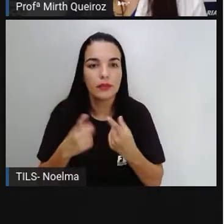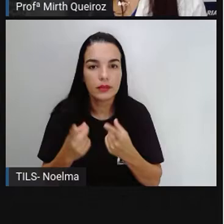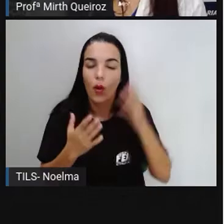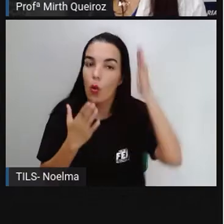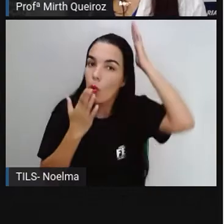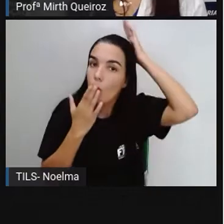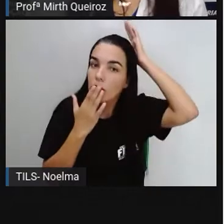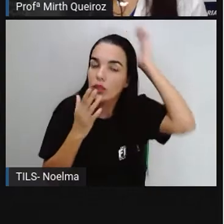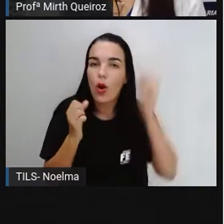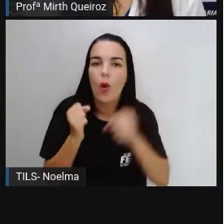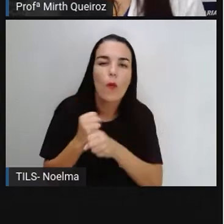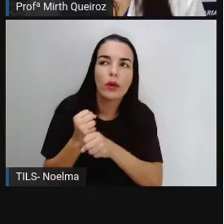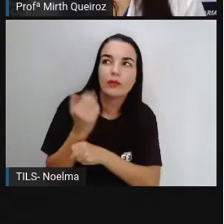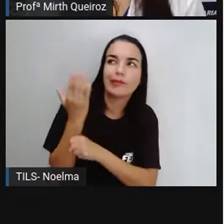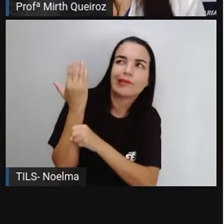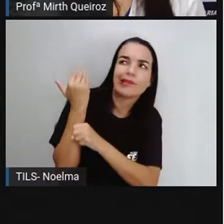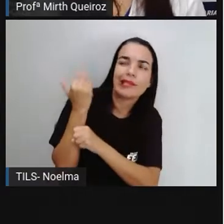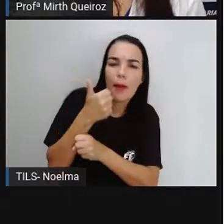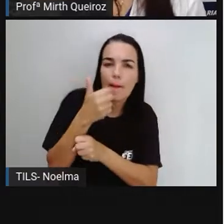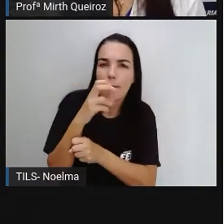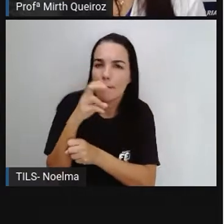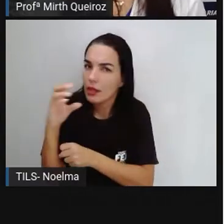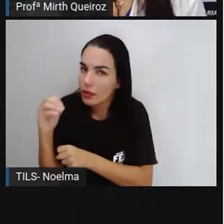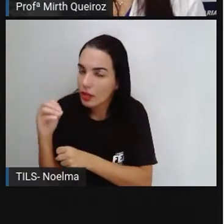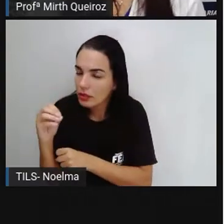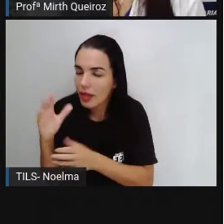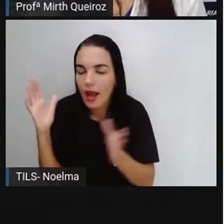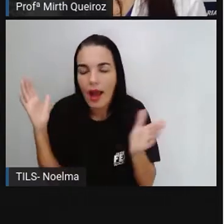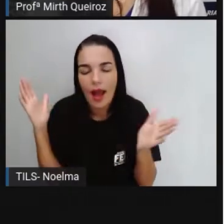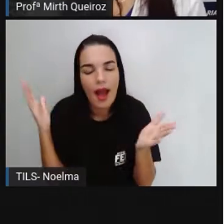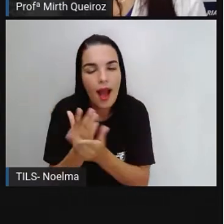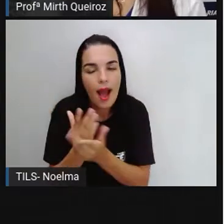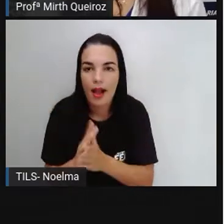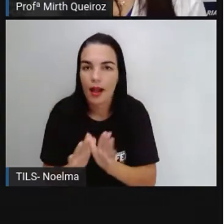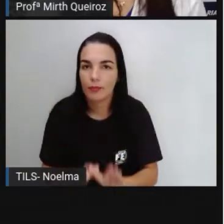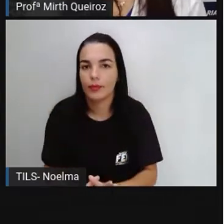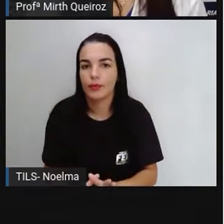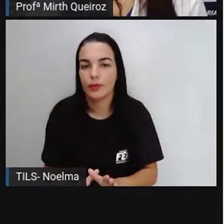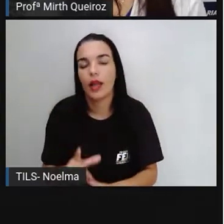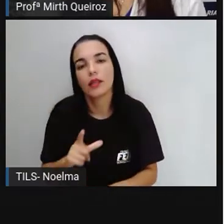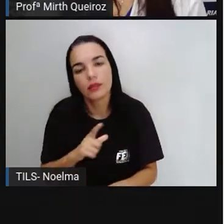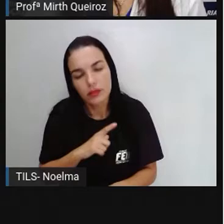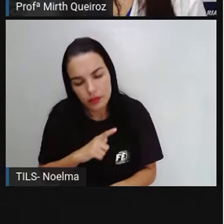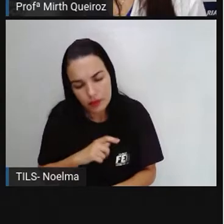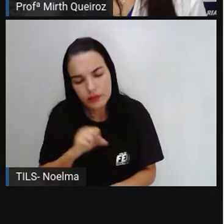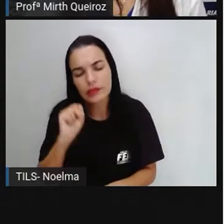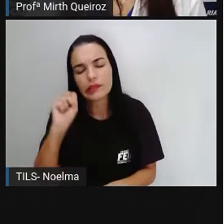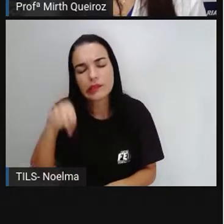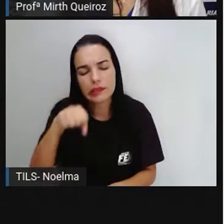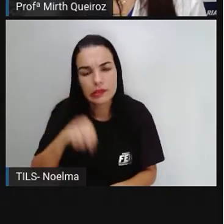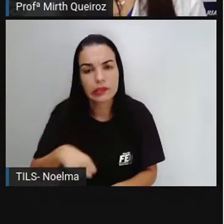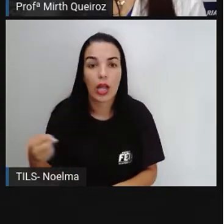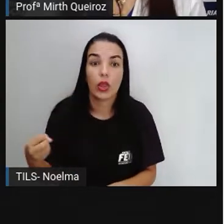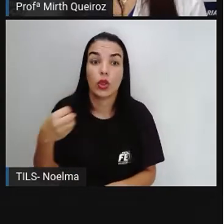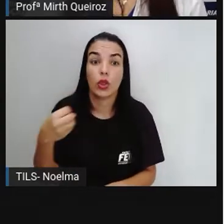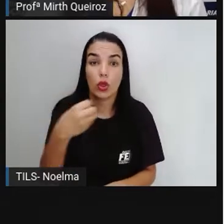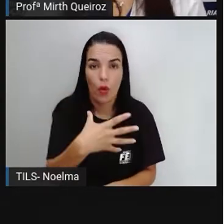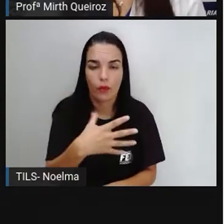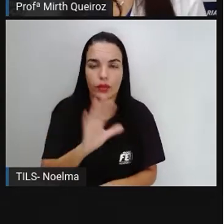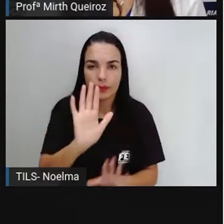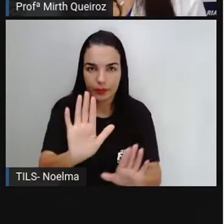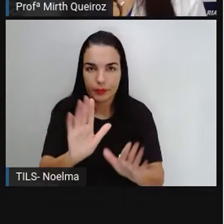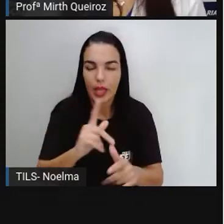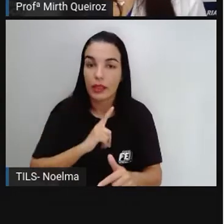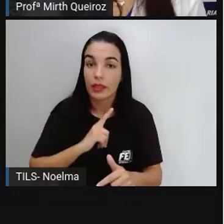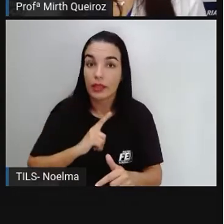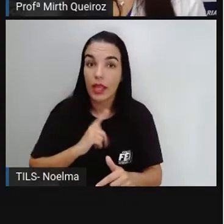de 1500 não existe mais hoje. Houveram, sim, inovações. Tem o índio que ainda mora na floresta? Tem sim